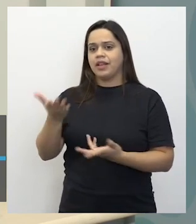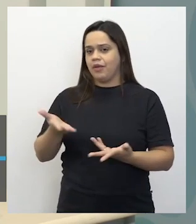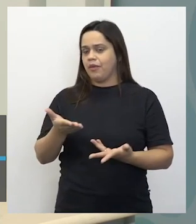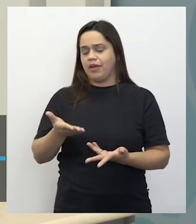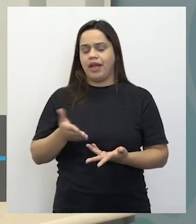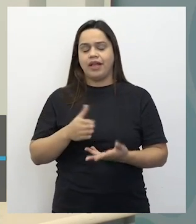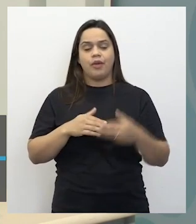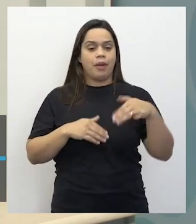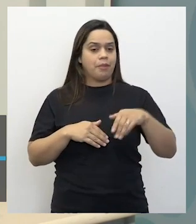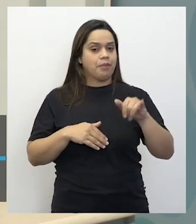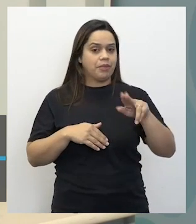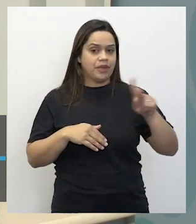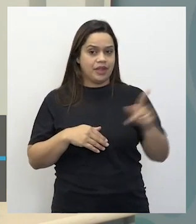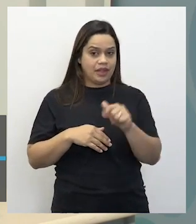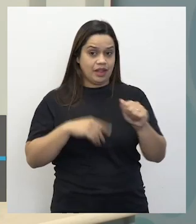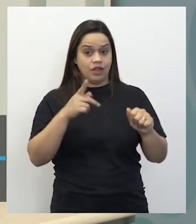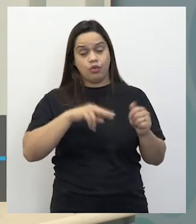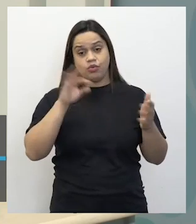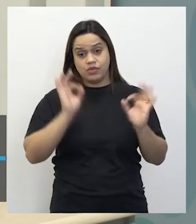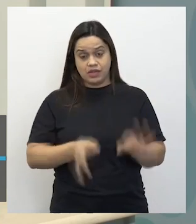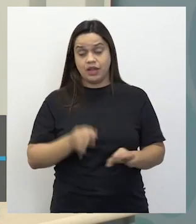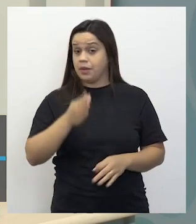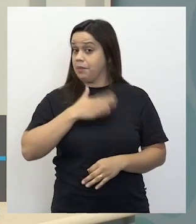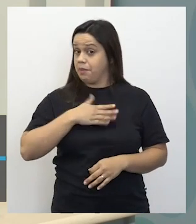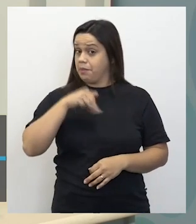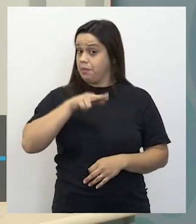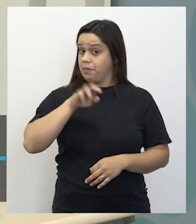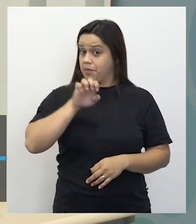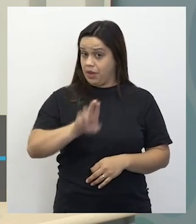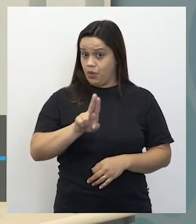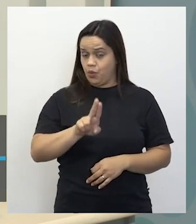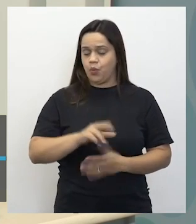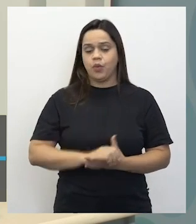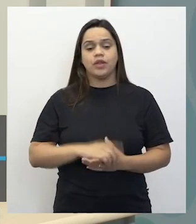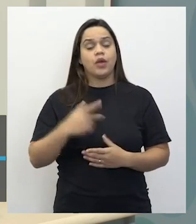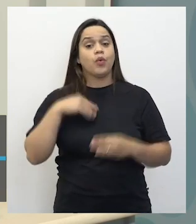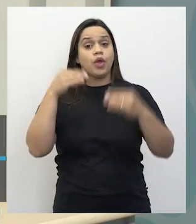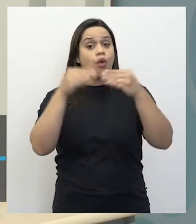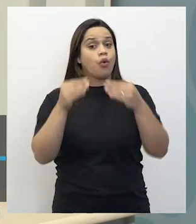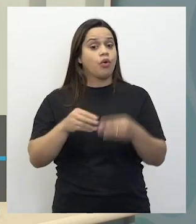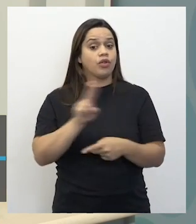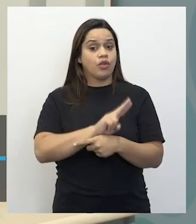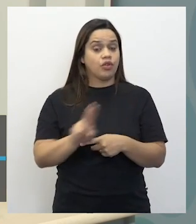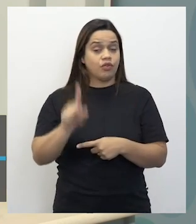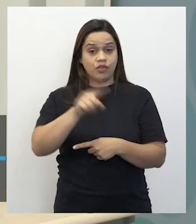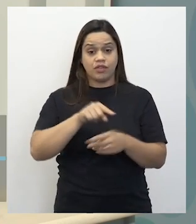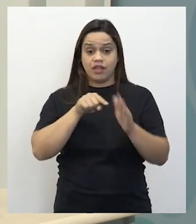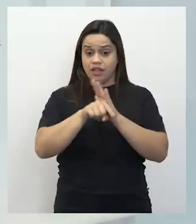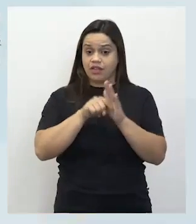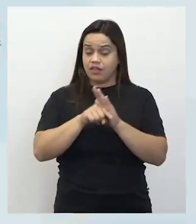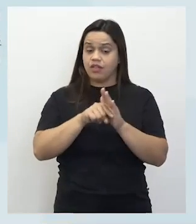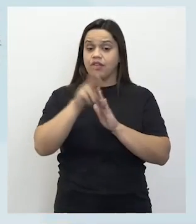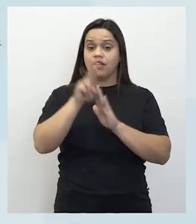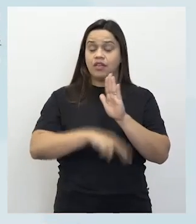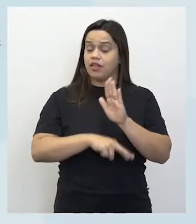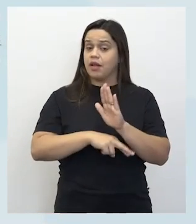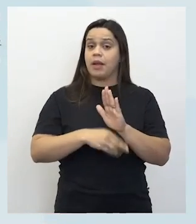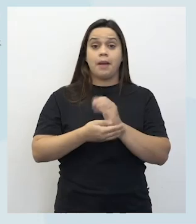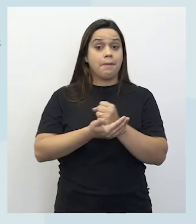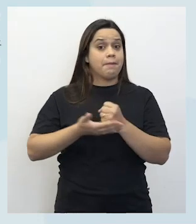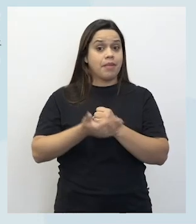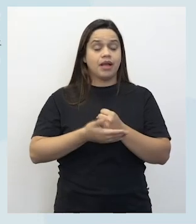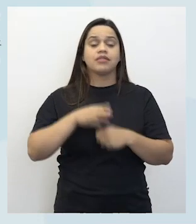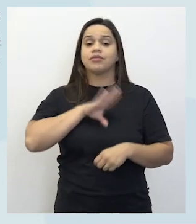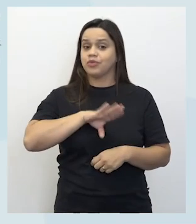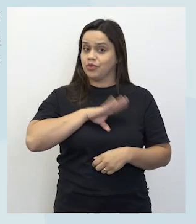vai. Então, é a mesma coisa, lembra dessa aula? Então, é concordância nominal. Você acabou de analisar uma regra básica aí da língua portuguesa, que é o